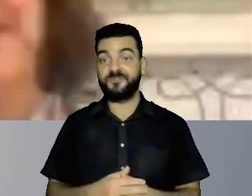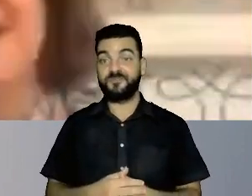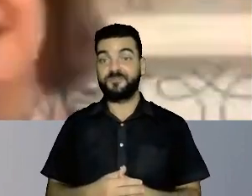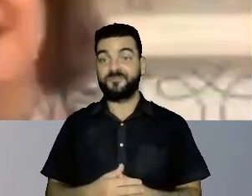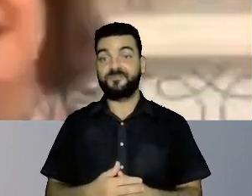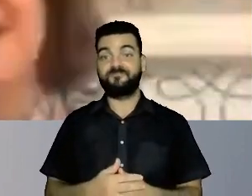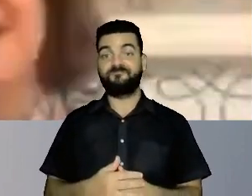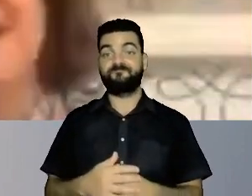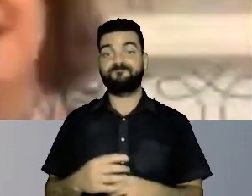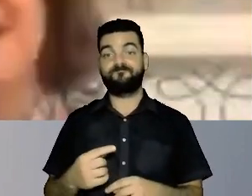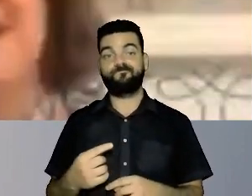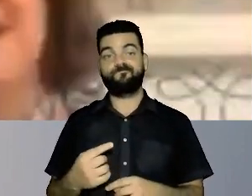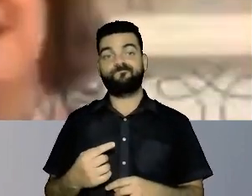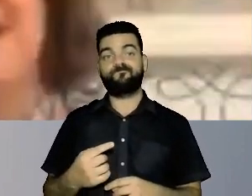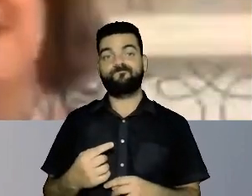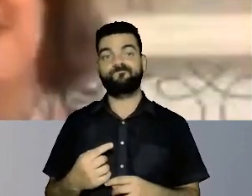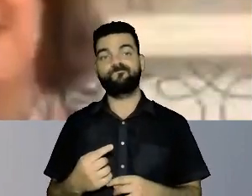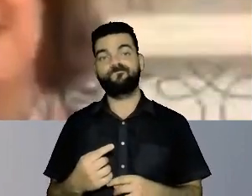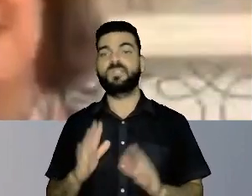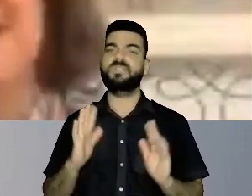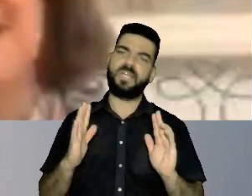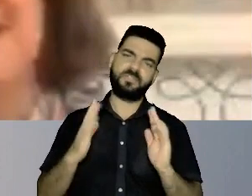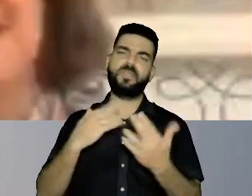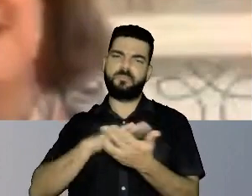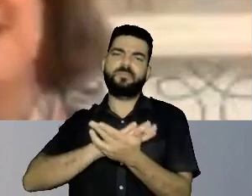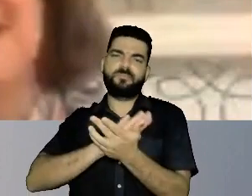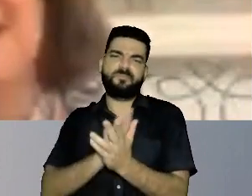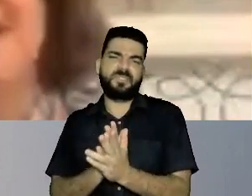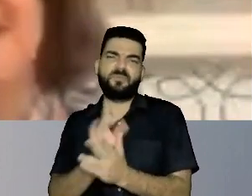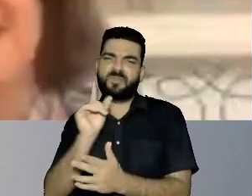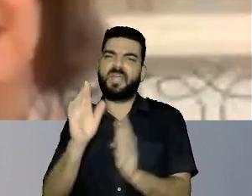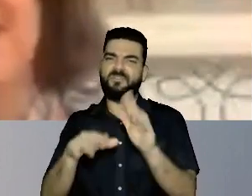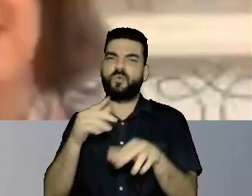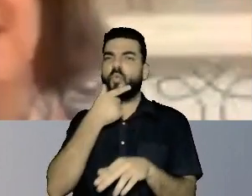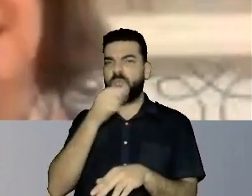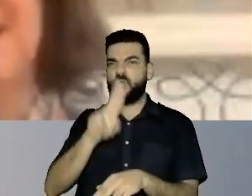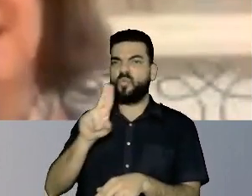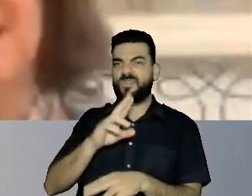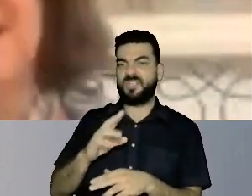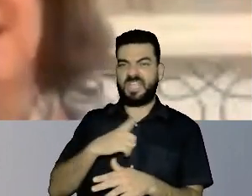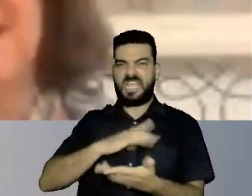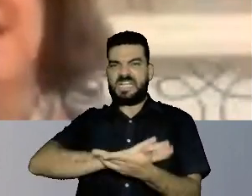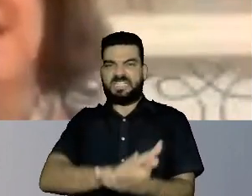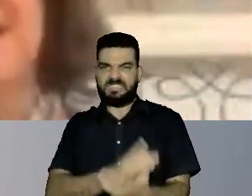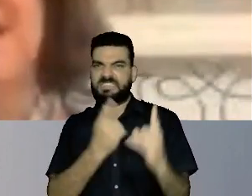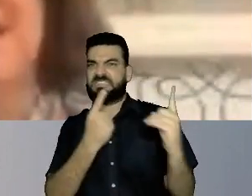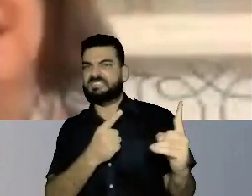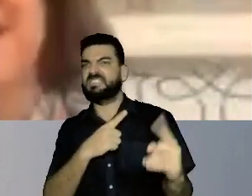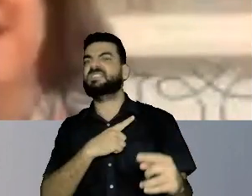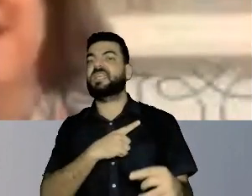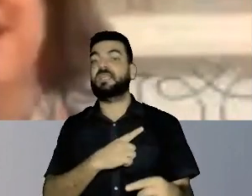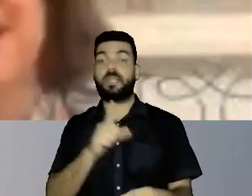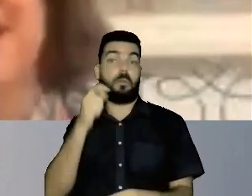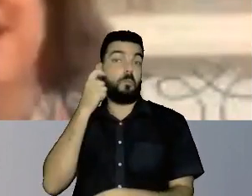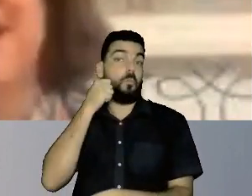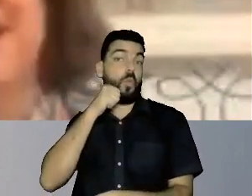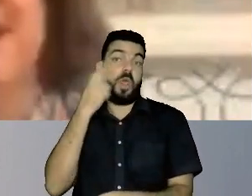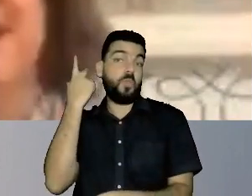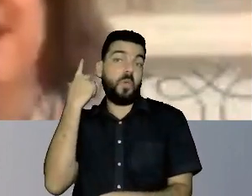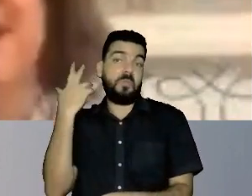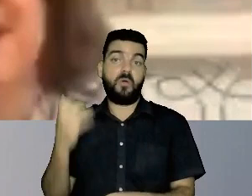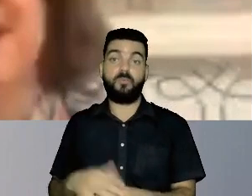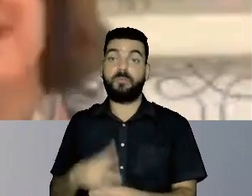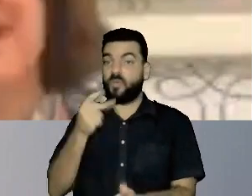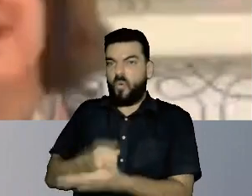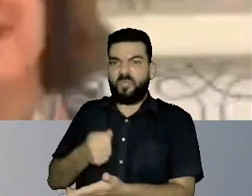Então, e voltou para nós, né, de alguma maneira, mais recentemente, porque, embora ainda